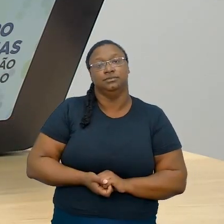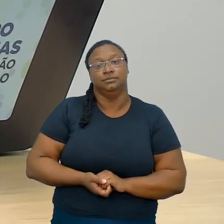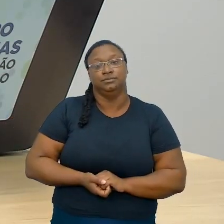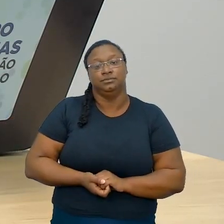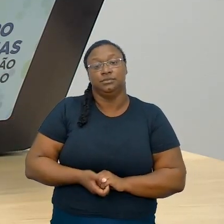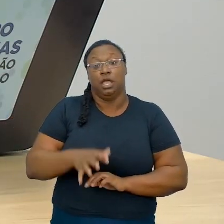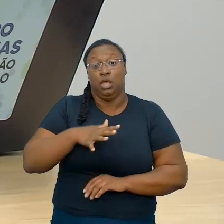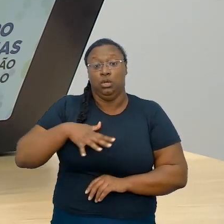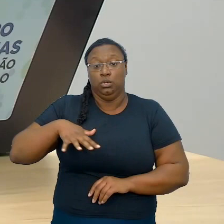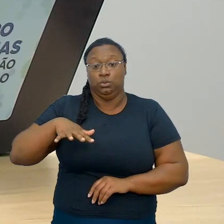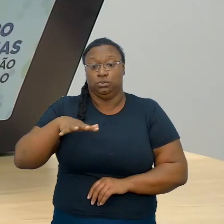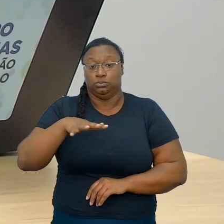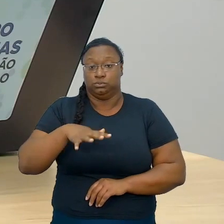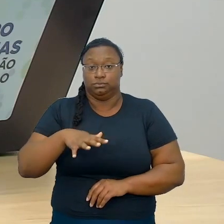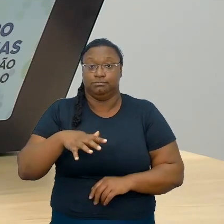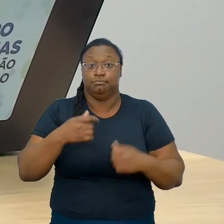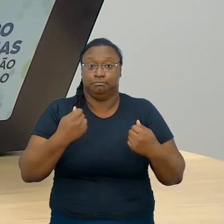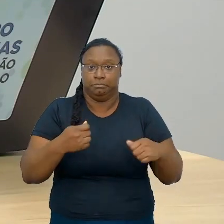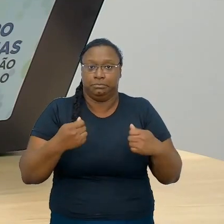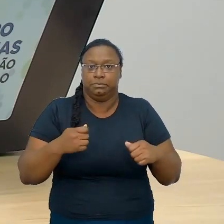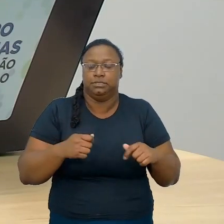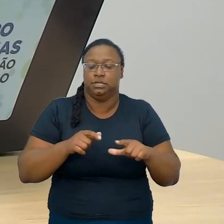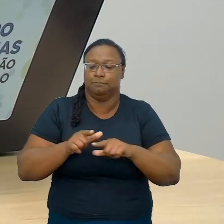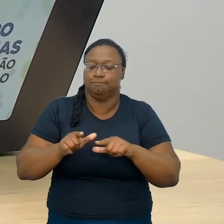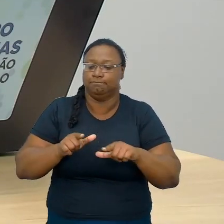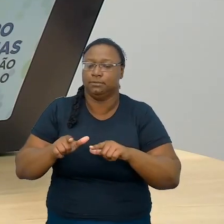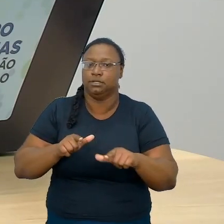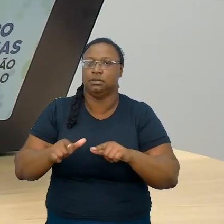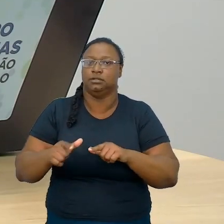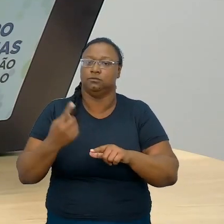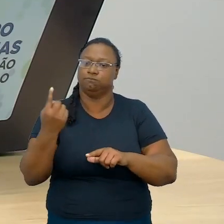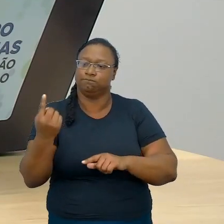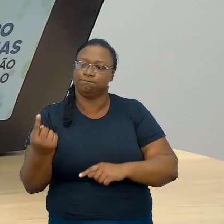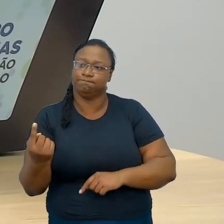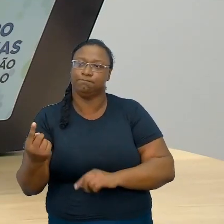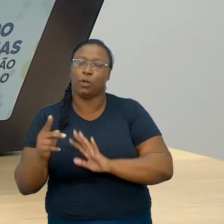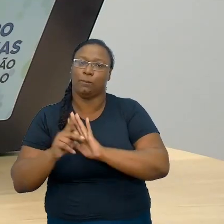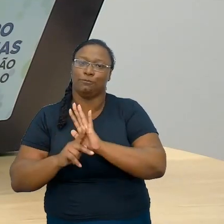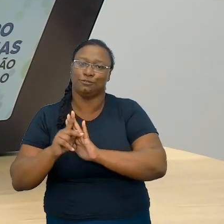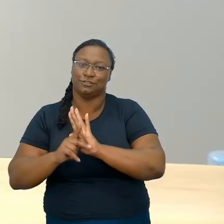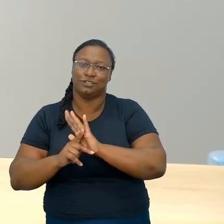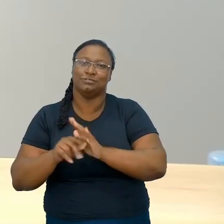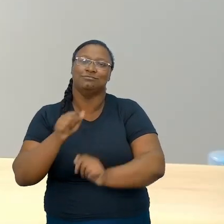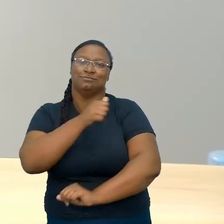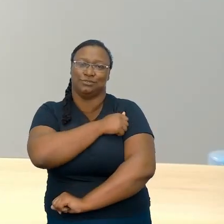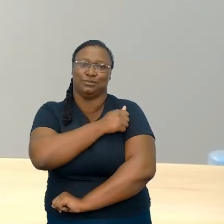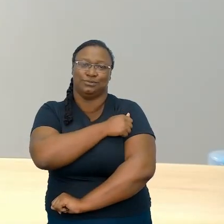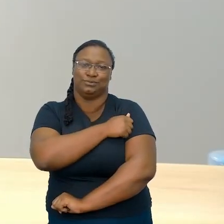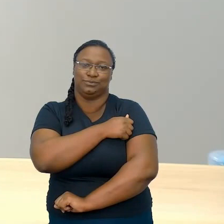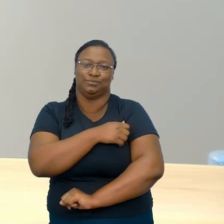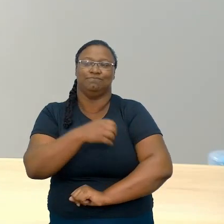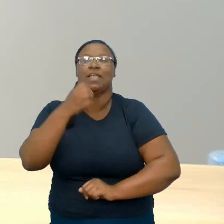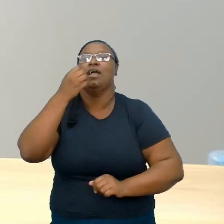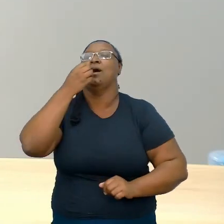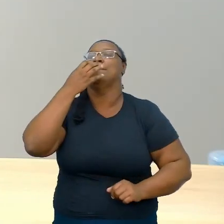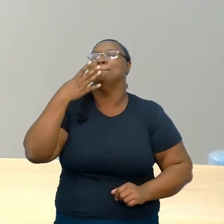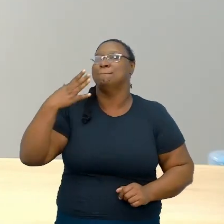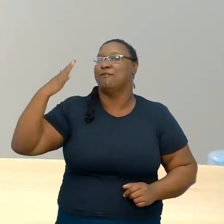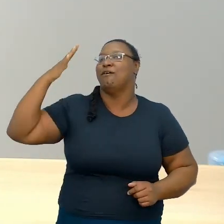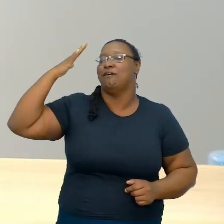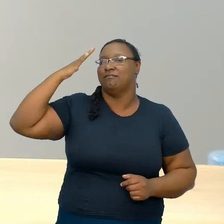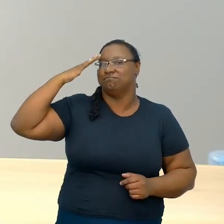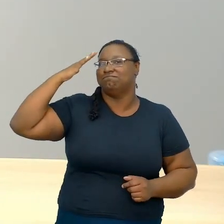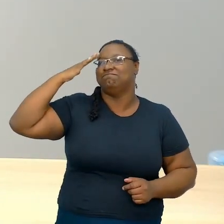esse material ele tem que ser trabalhado em cima do projeto de vida do estudante, né, Lourdes? Ah, muito bom você lembrar disso, Marcelo, já que